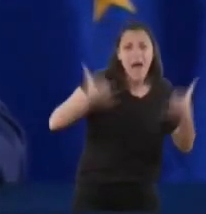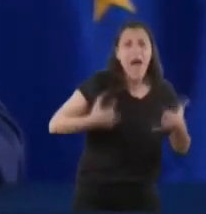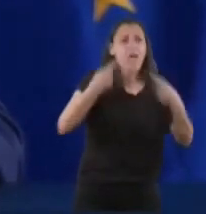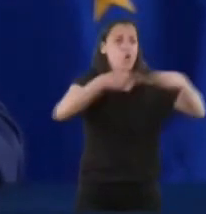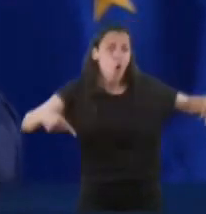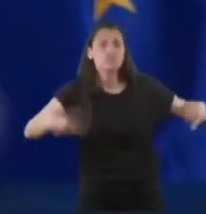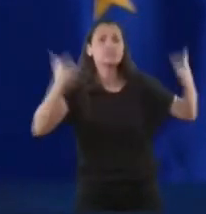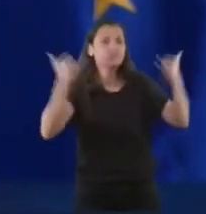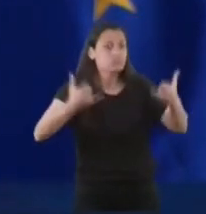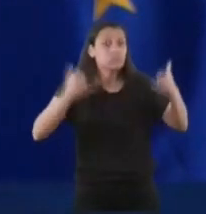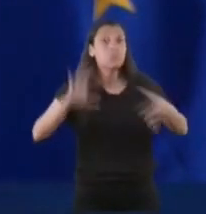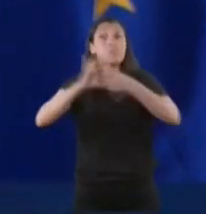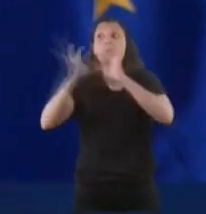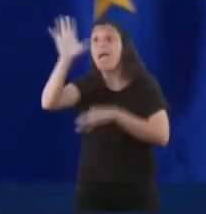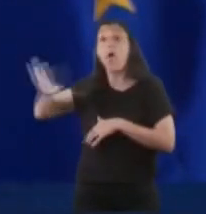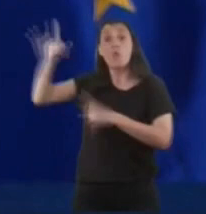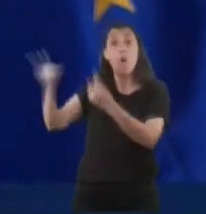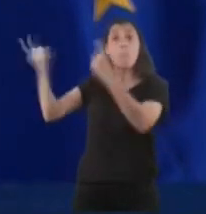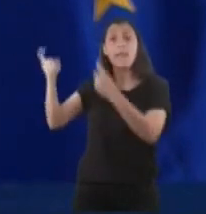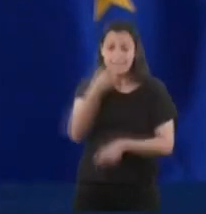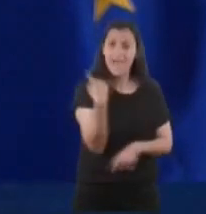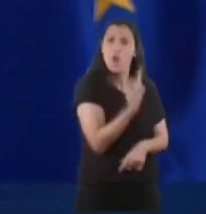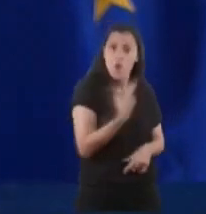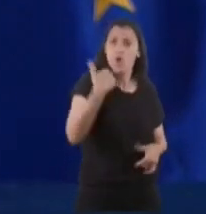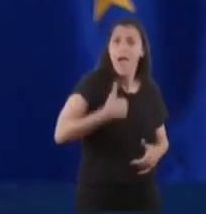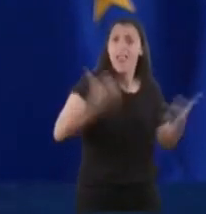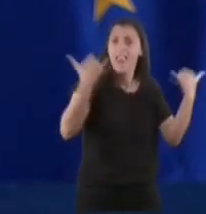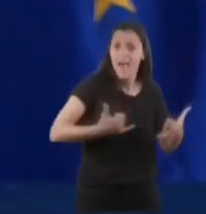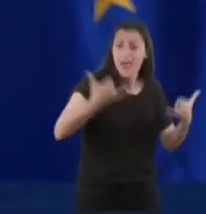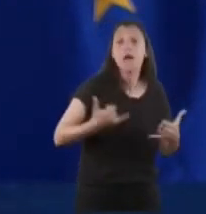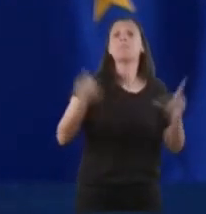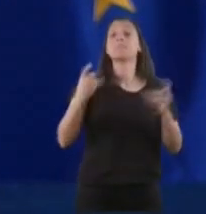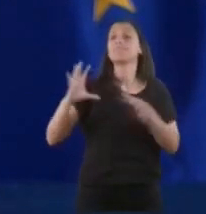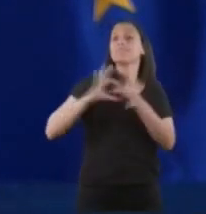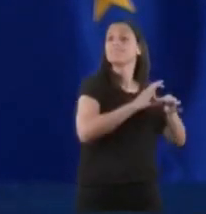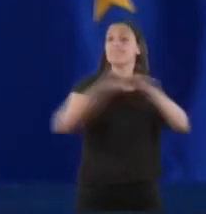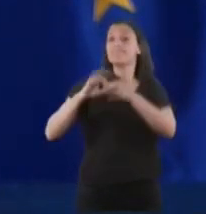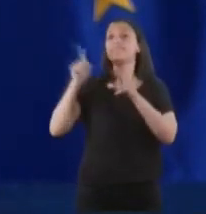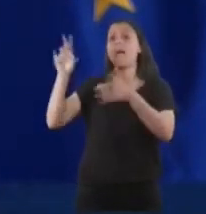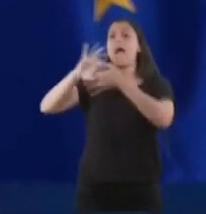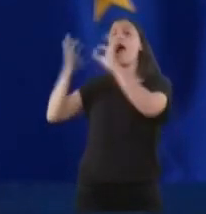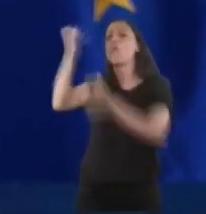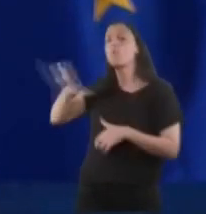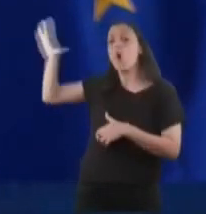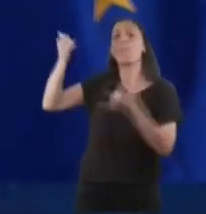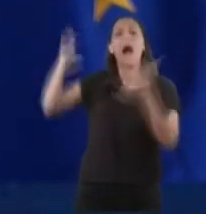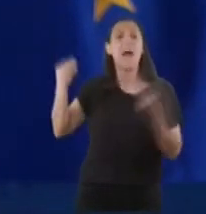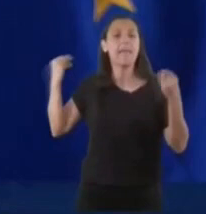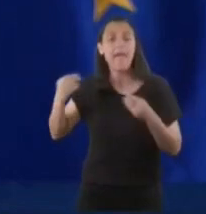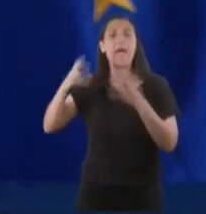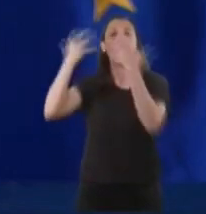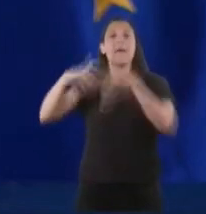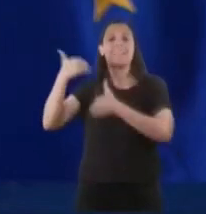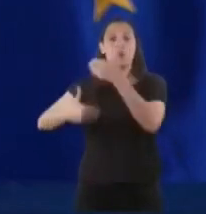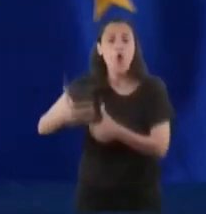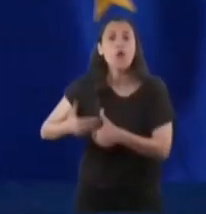em realidades muito diferentes e na verdade percebemos um estado de injustiça muito grande na América Latina e não podemos estar em paz com